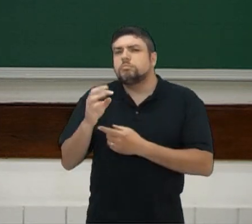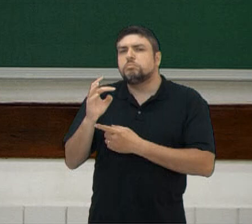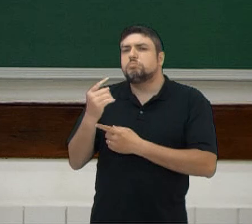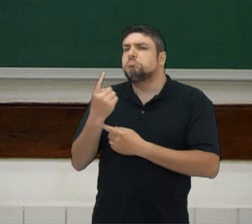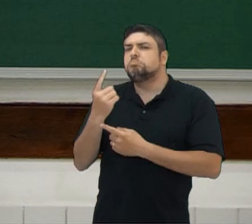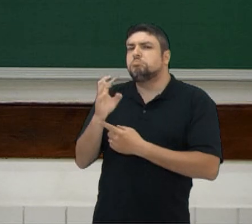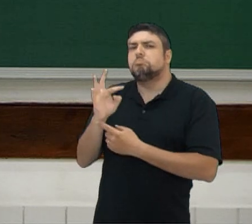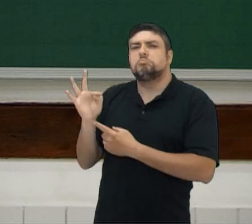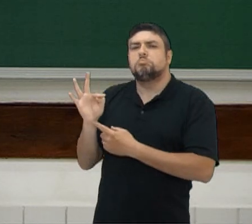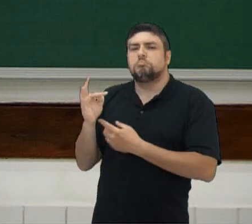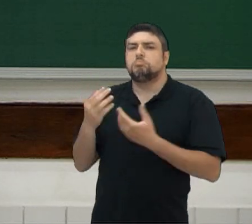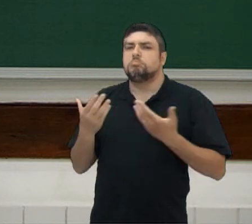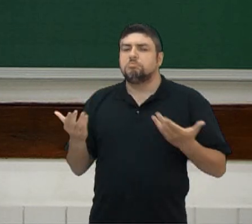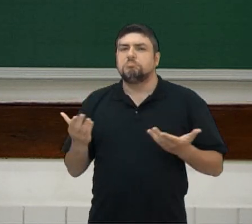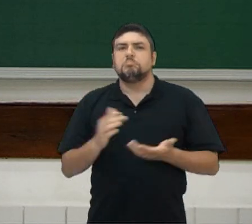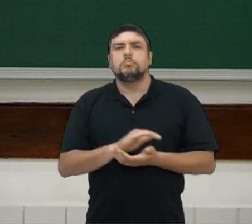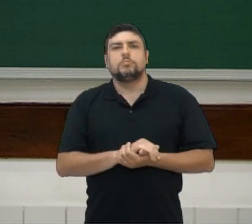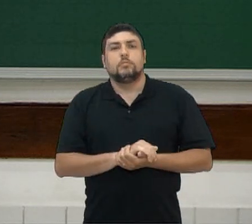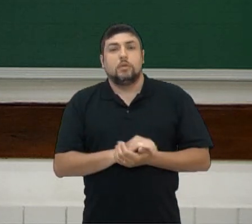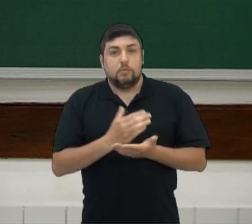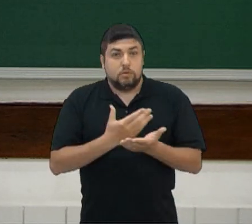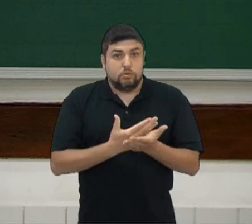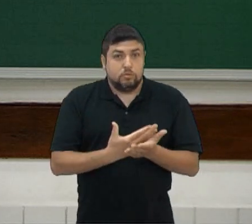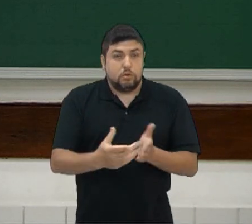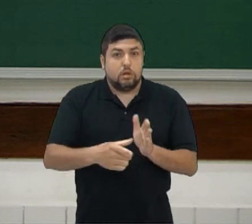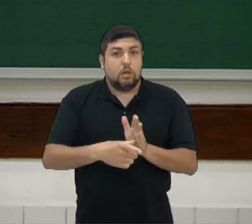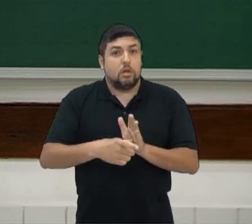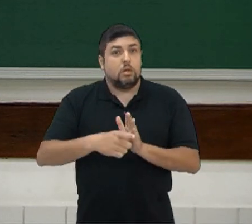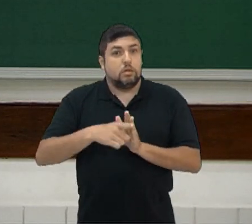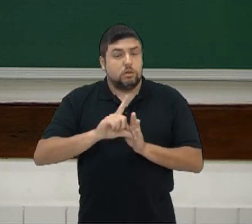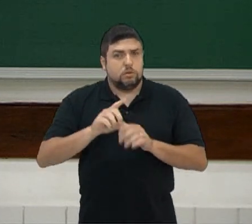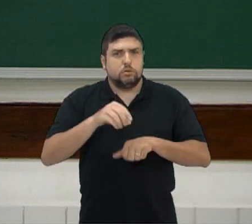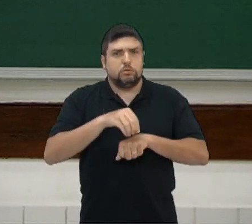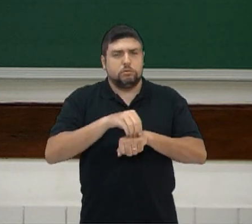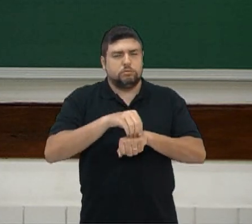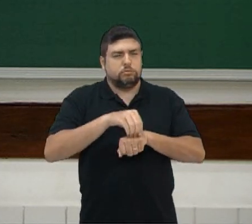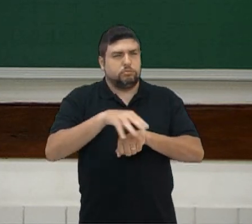trimestre? E antes de começar, só lembrando aqui,